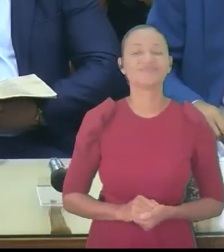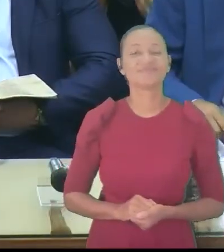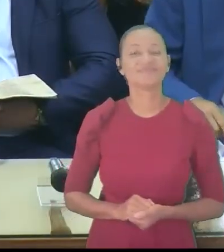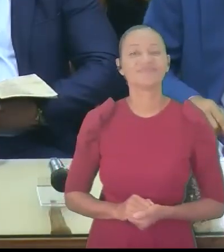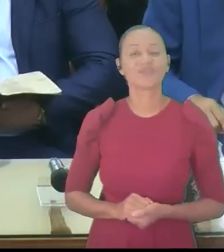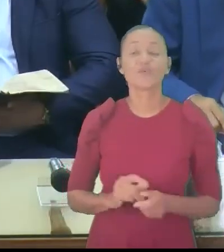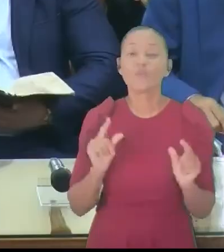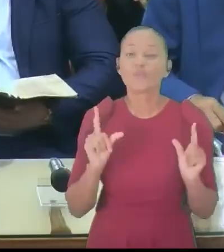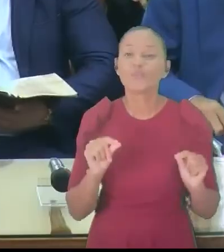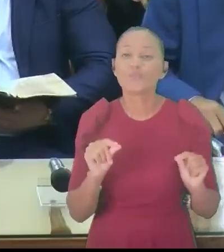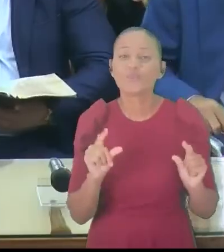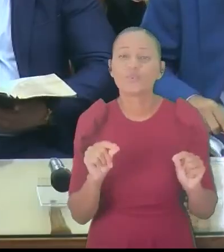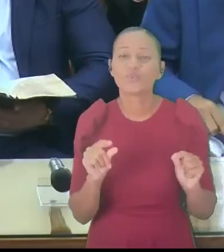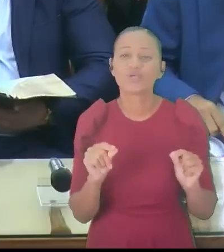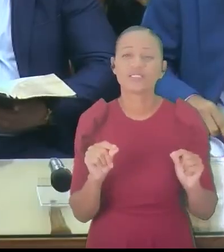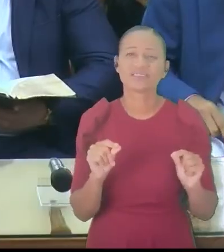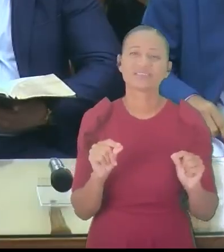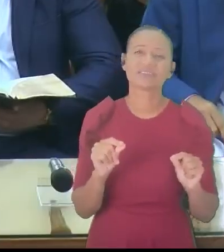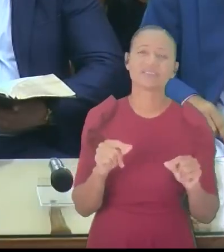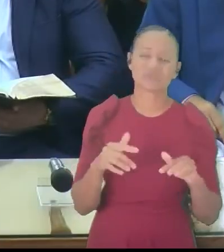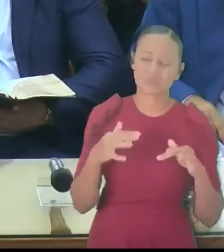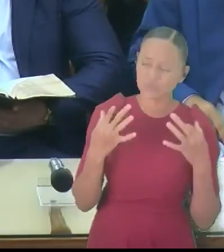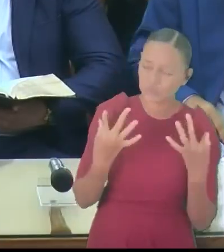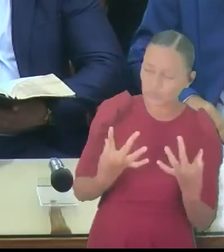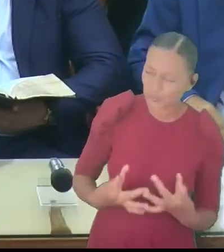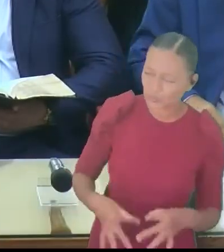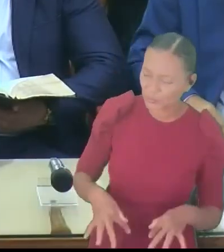E o quê? Doendo-se muito.